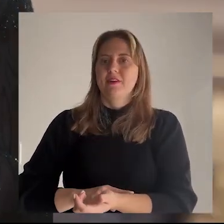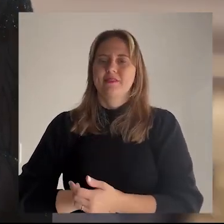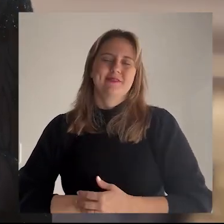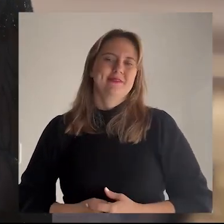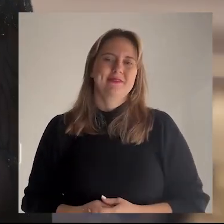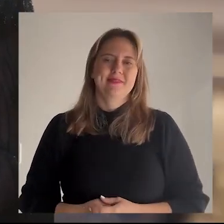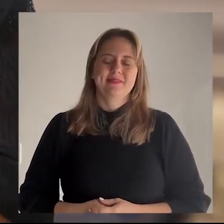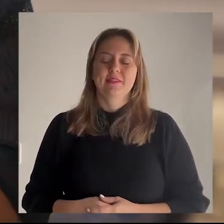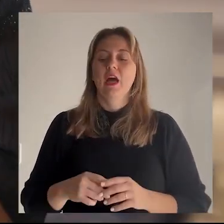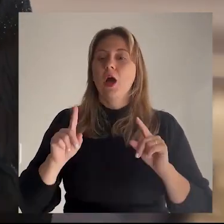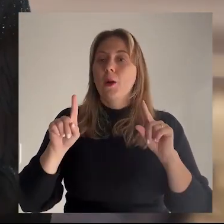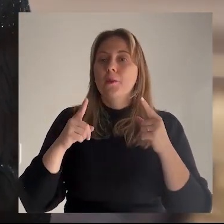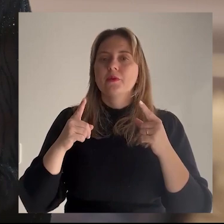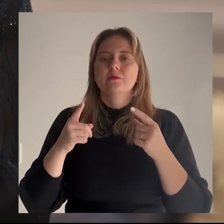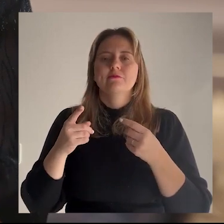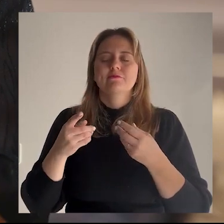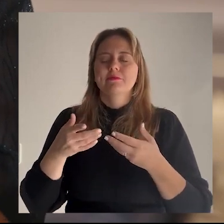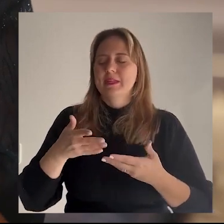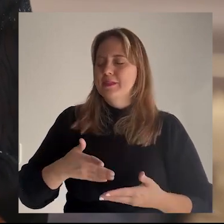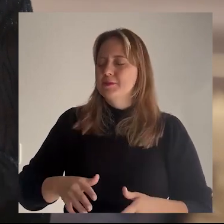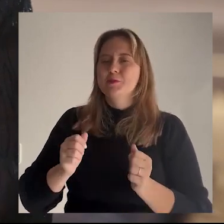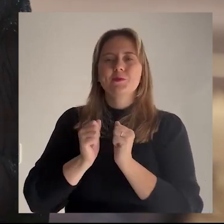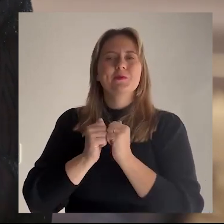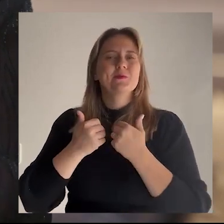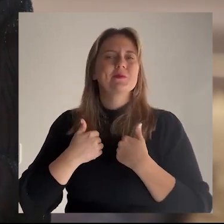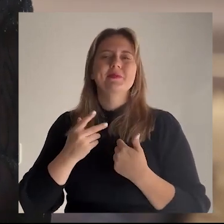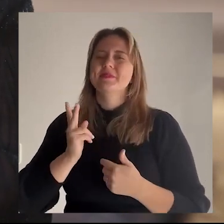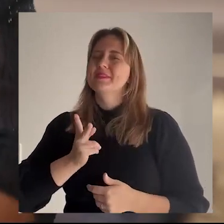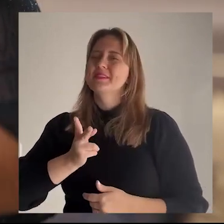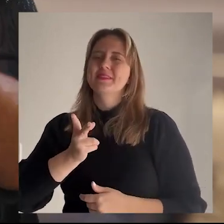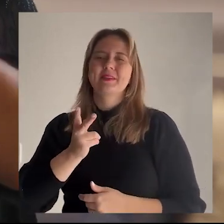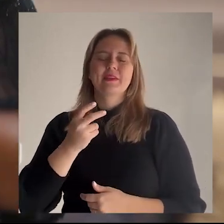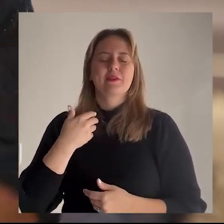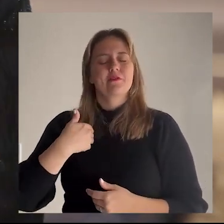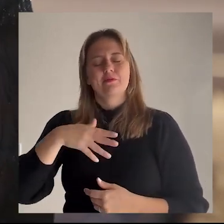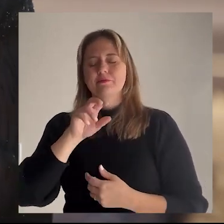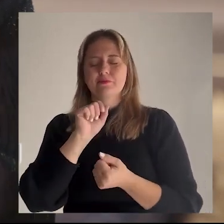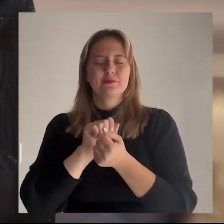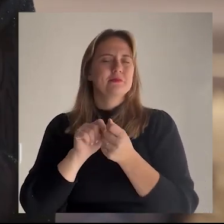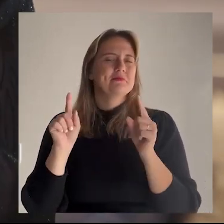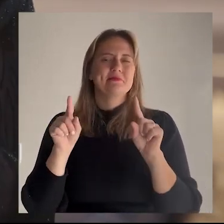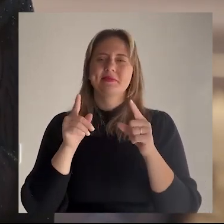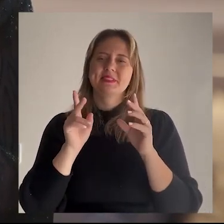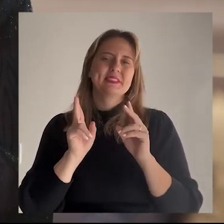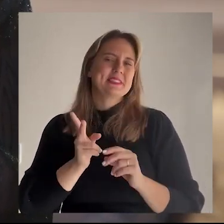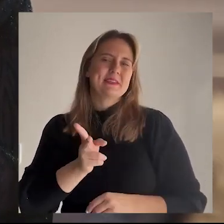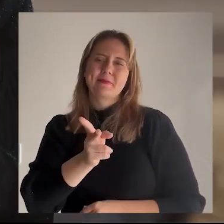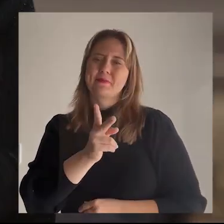Música, ela nasceu comigo, ela vai ficar sempre comigo e vou levar a música comigo sempre.